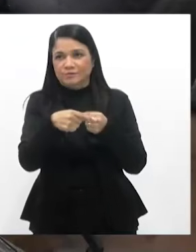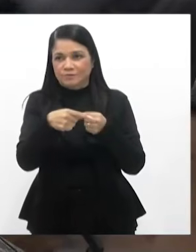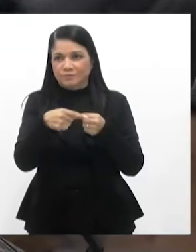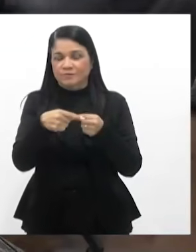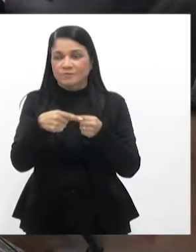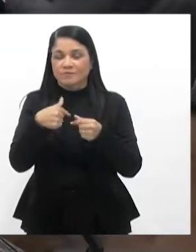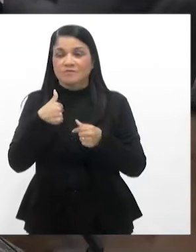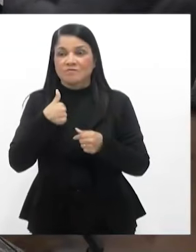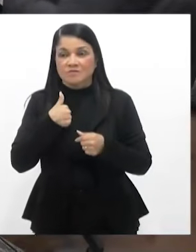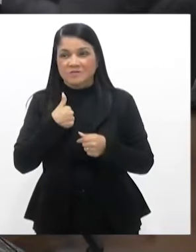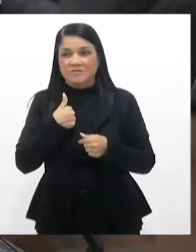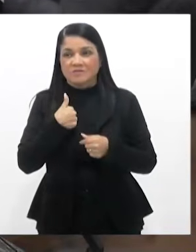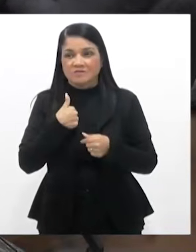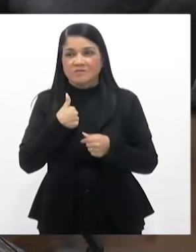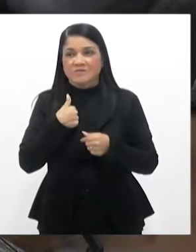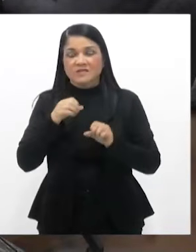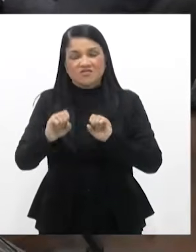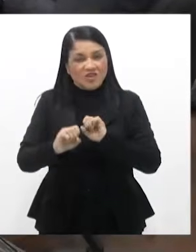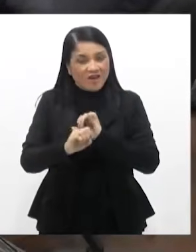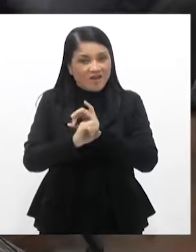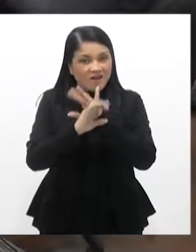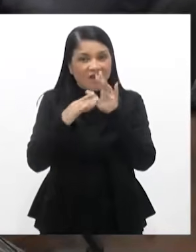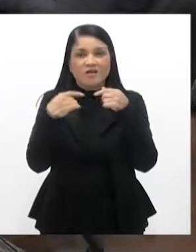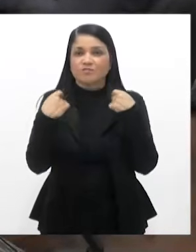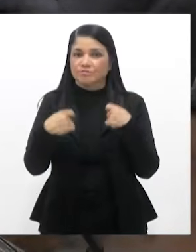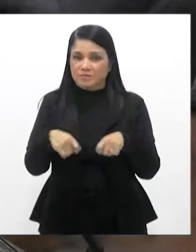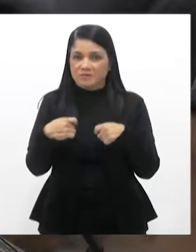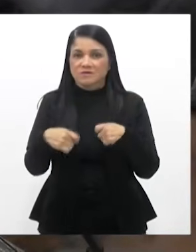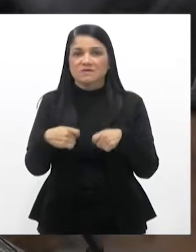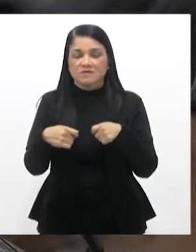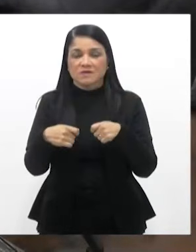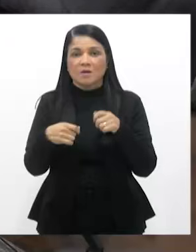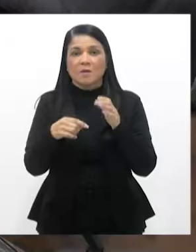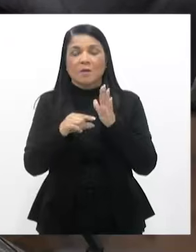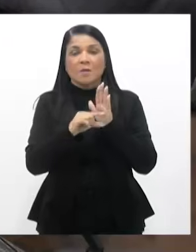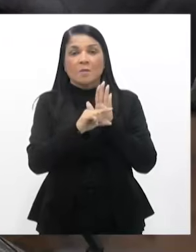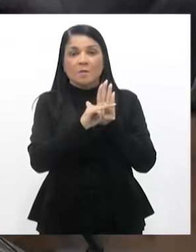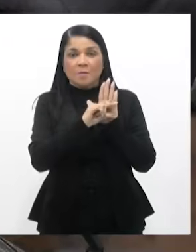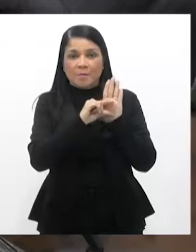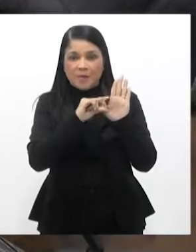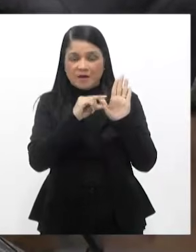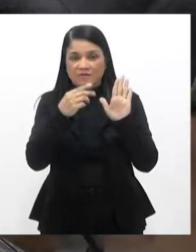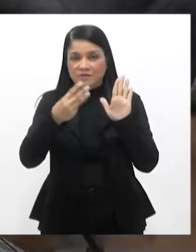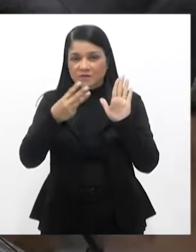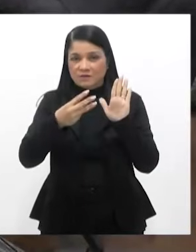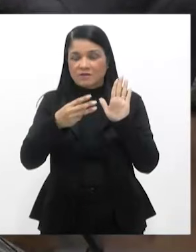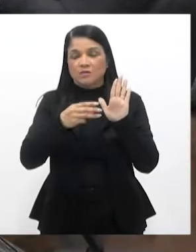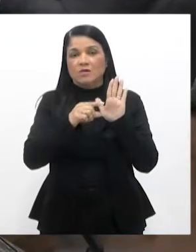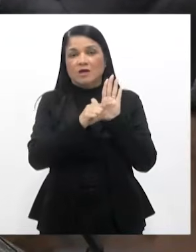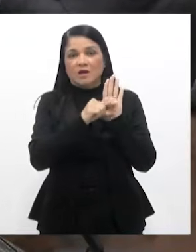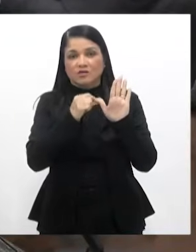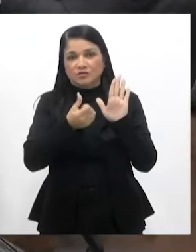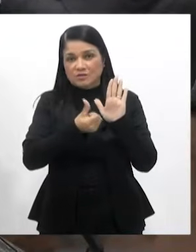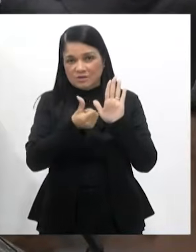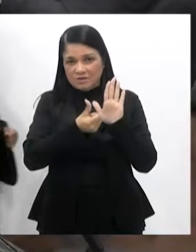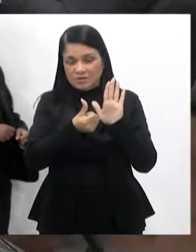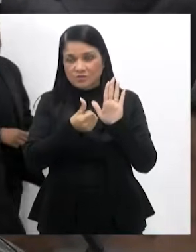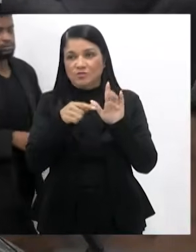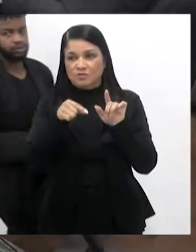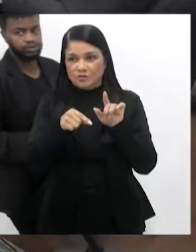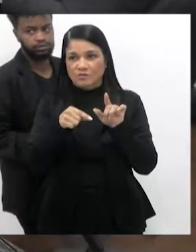a aí gente fica- deixa aí, ok. claro, só Sim, sim, só na bota descrição. o parágrafo 3º no artigo 6º. Aí deixa É tudo isso. mais amarrado. E deixando claro que